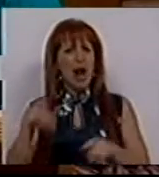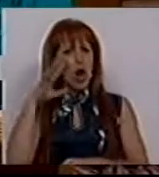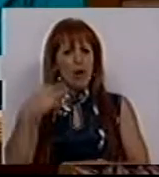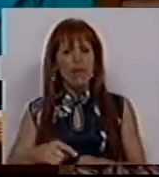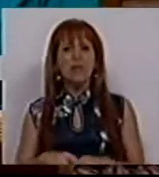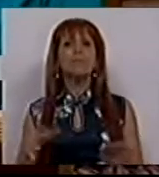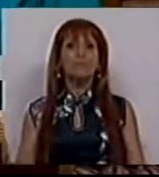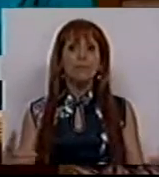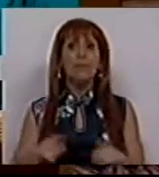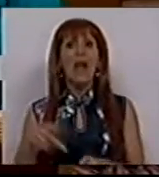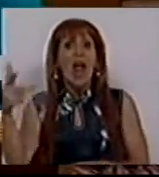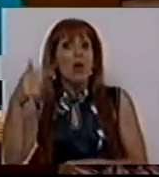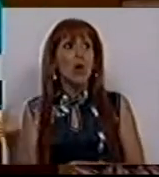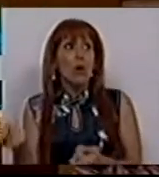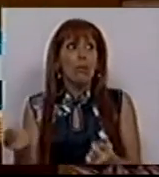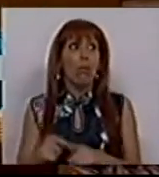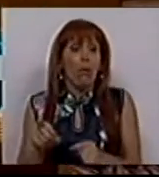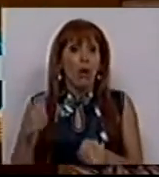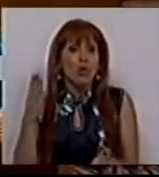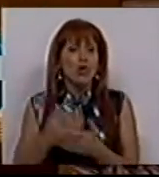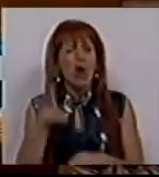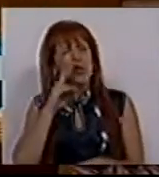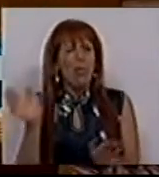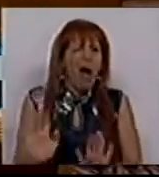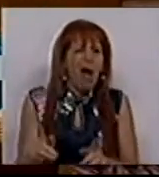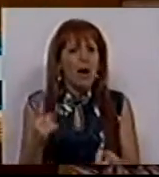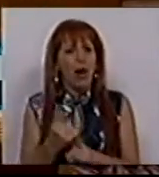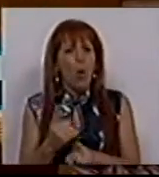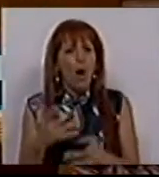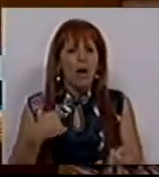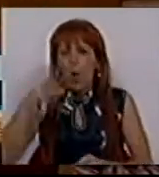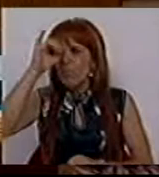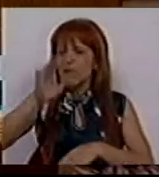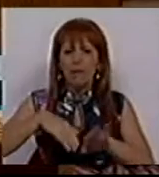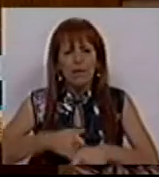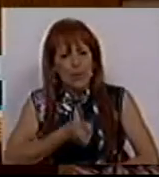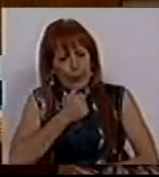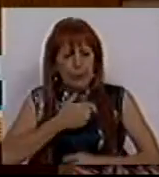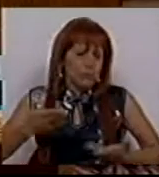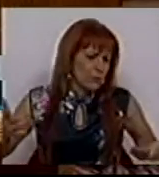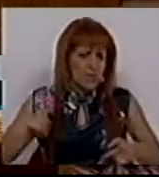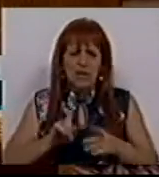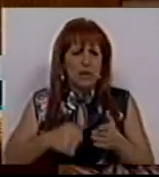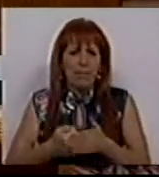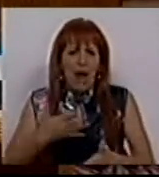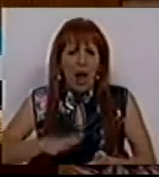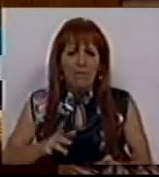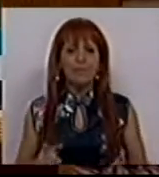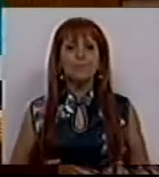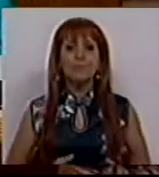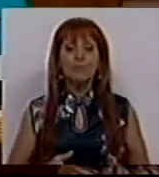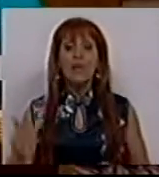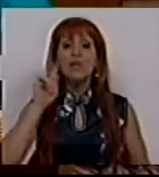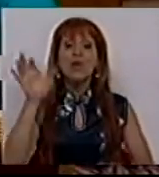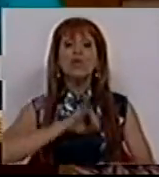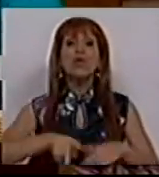ser, claro, que a Troika tenha sido apenas uma desculpa esfarrapada para o Governo fazer o que sempre quis fazer.